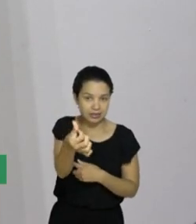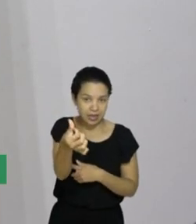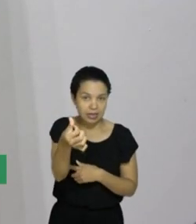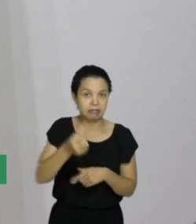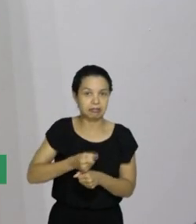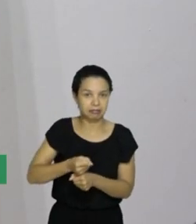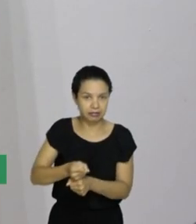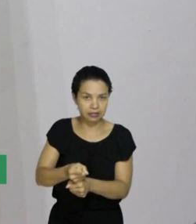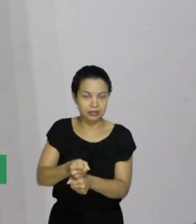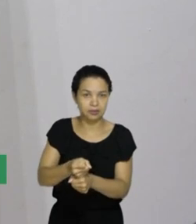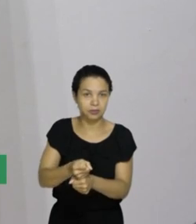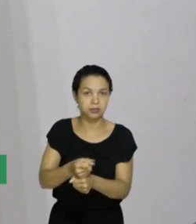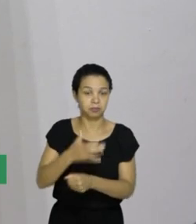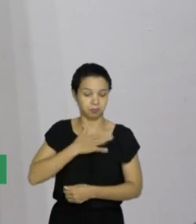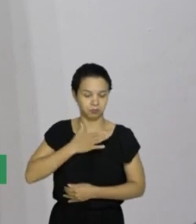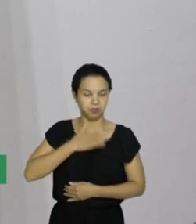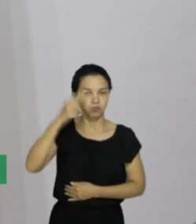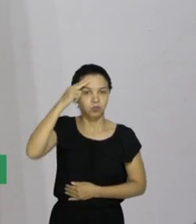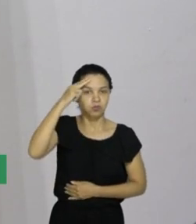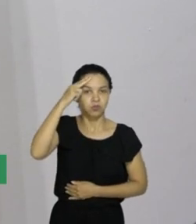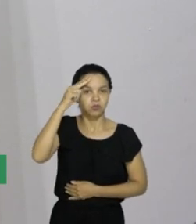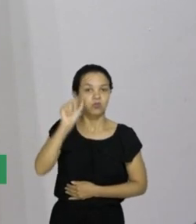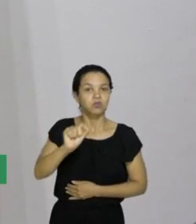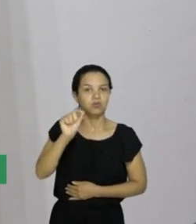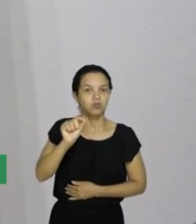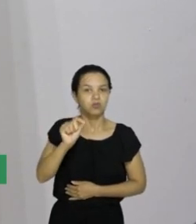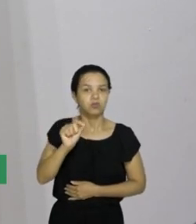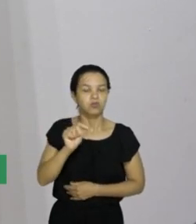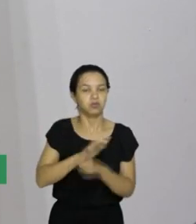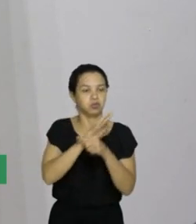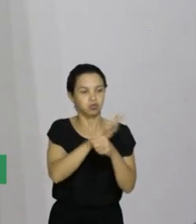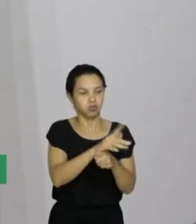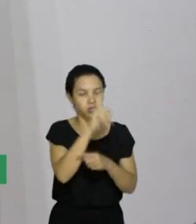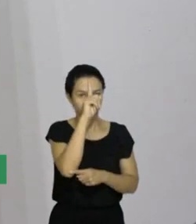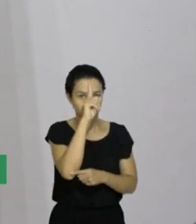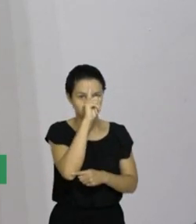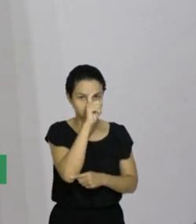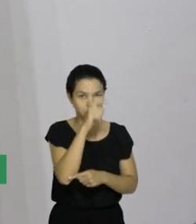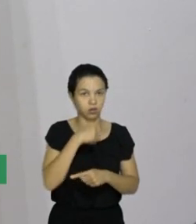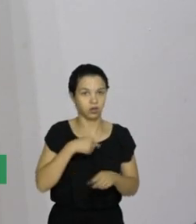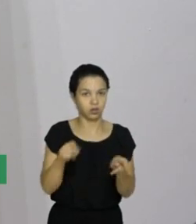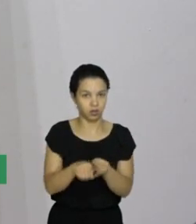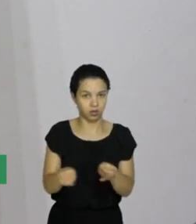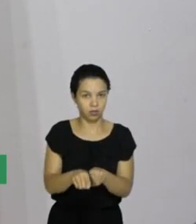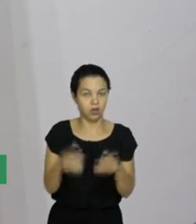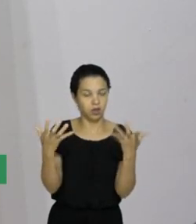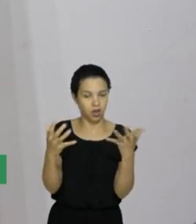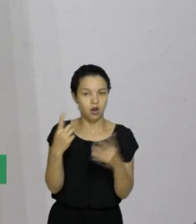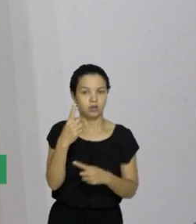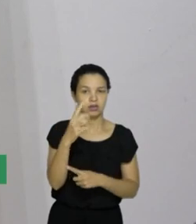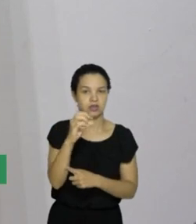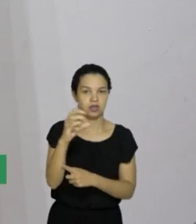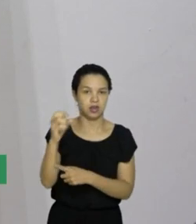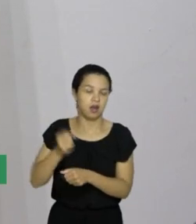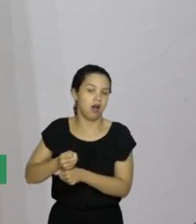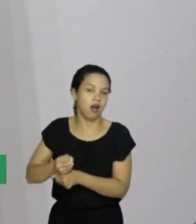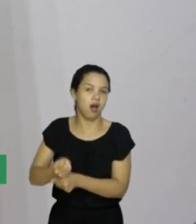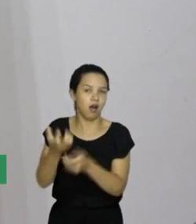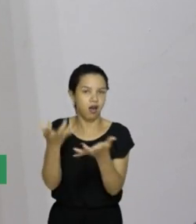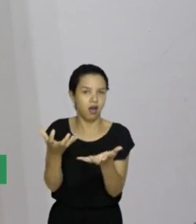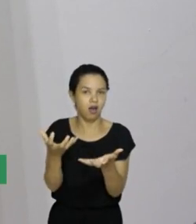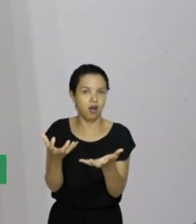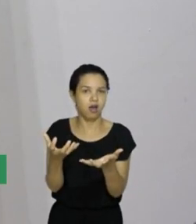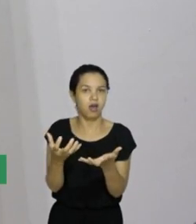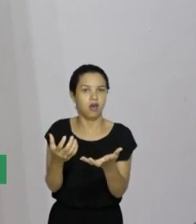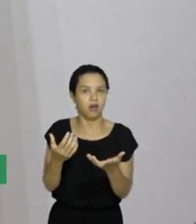mas o meu sonho é copiar o nosso Hospital também quero comemorar meu senhor Sim quero